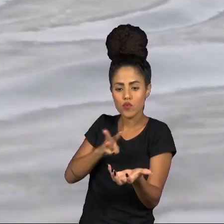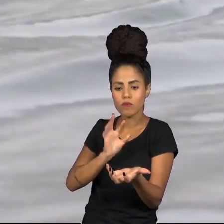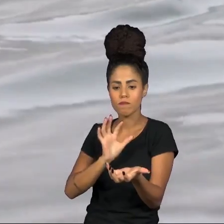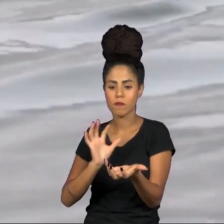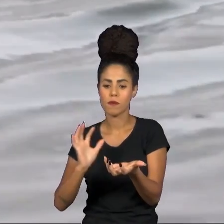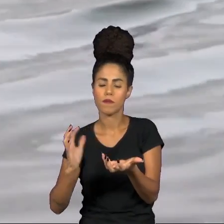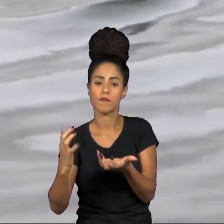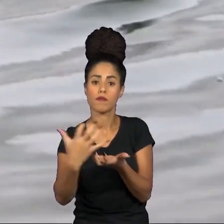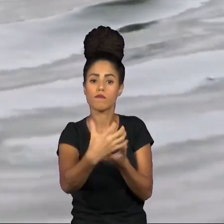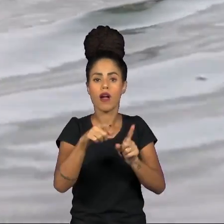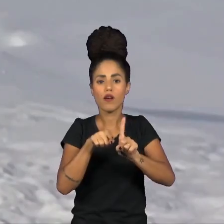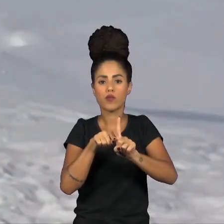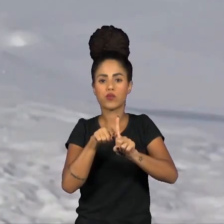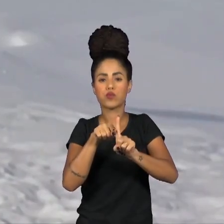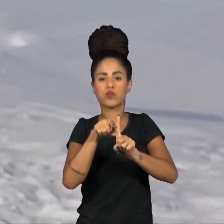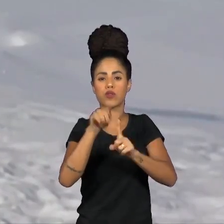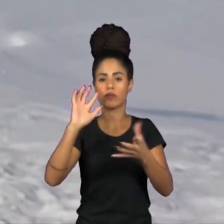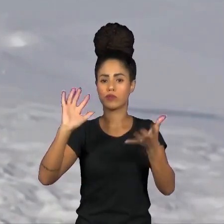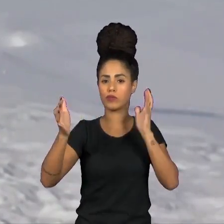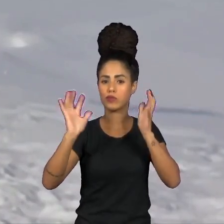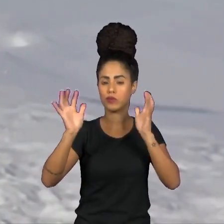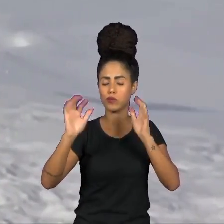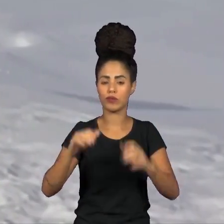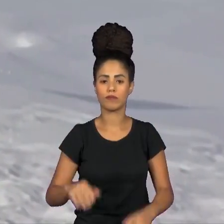na Terra.